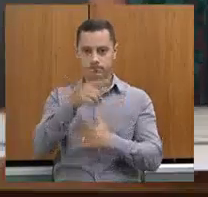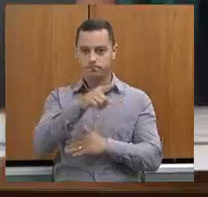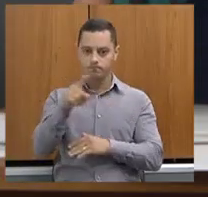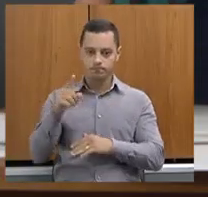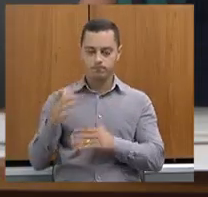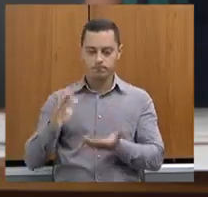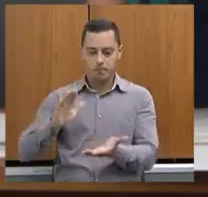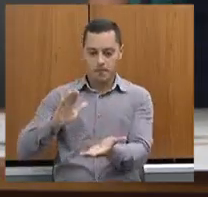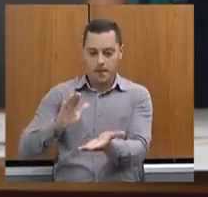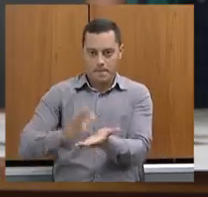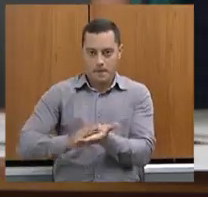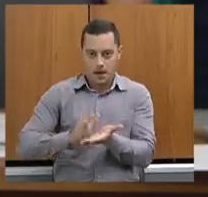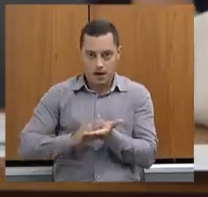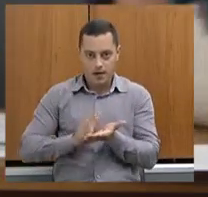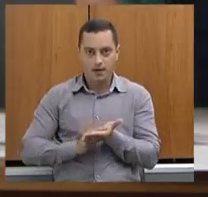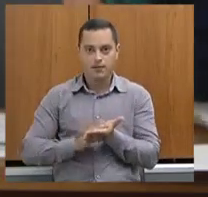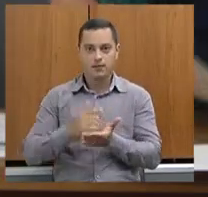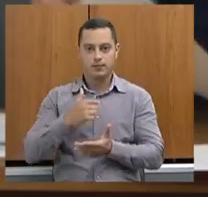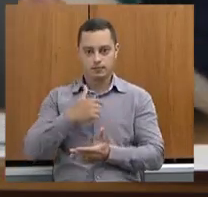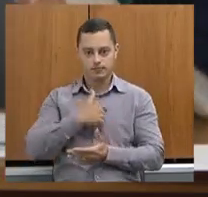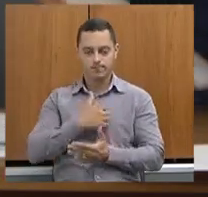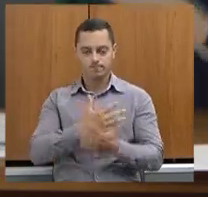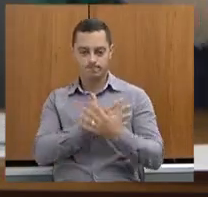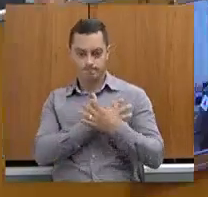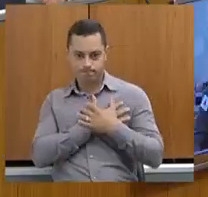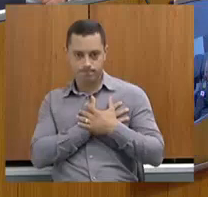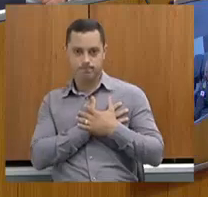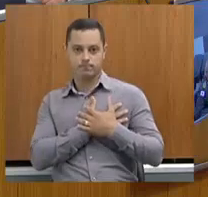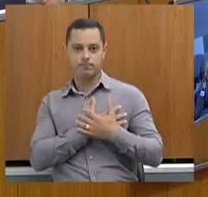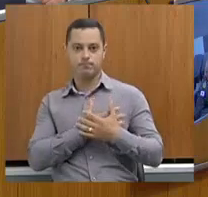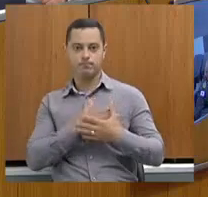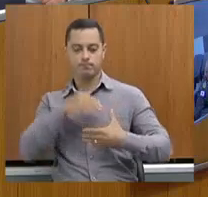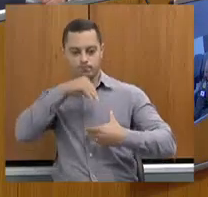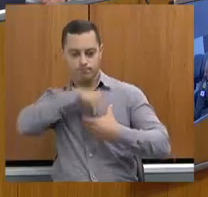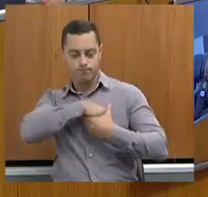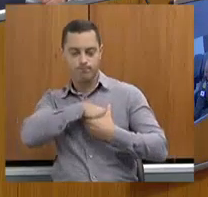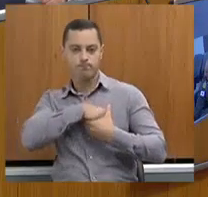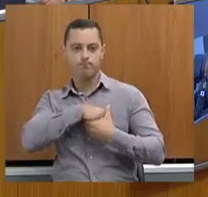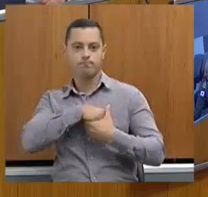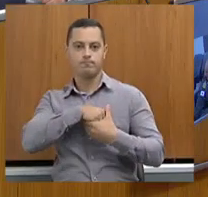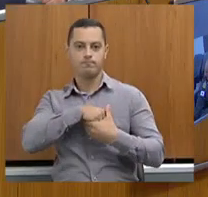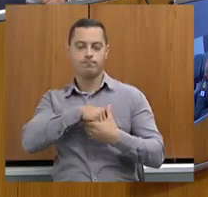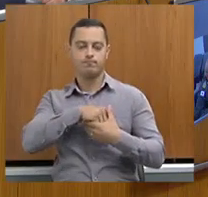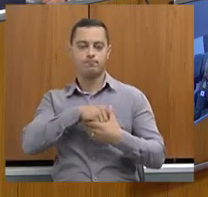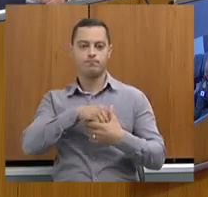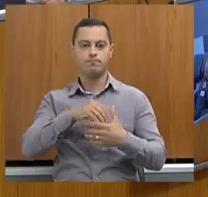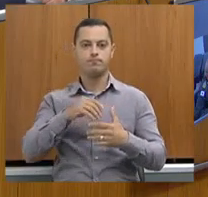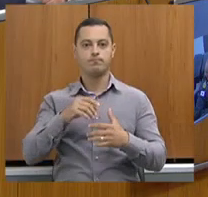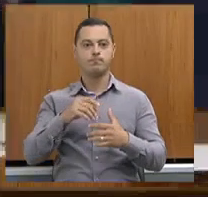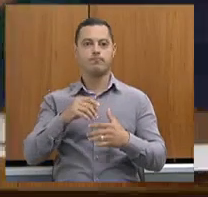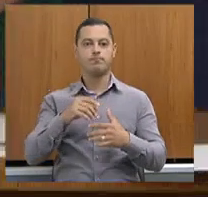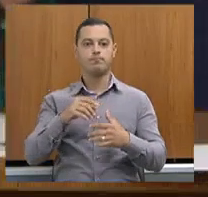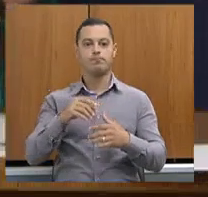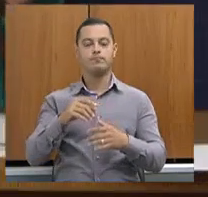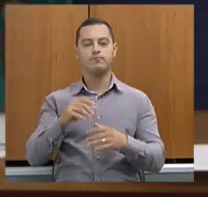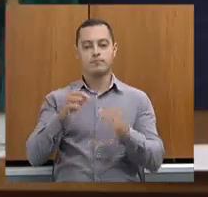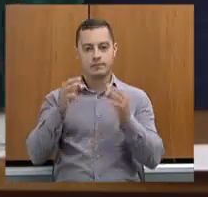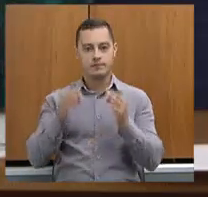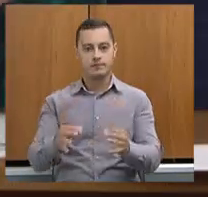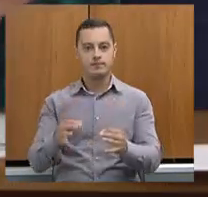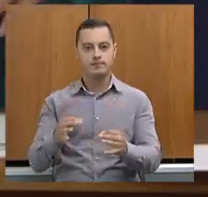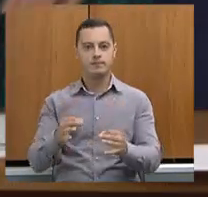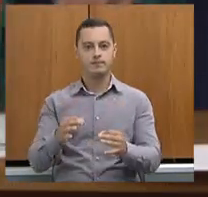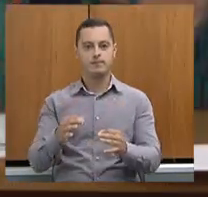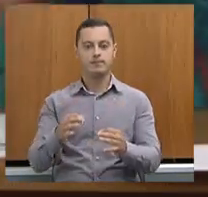de congratulações vou levar com muito carinho assim que eu receber fisicamente e vai ficar realmente